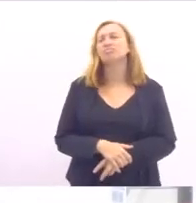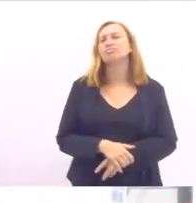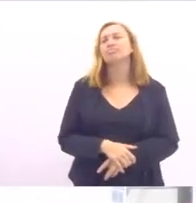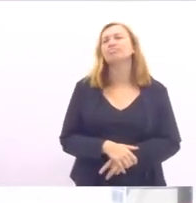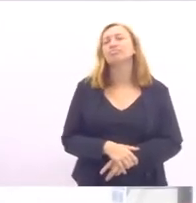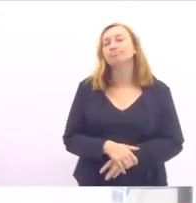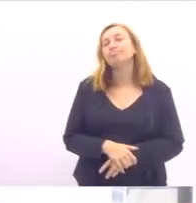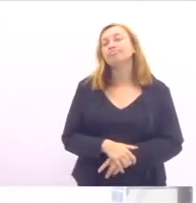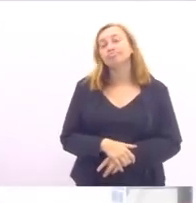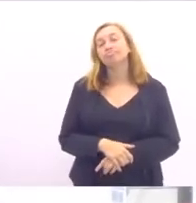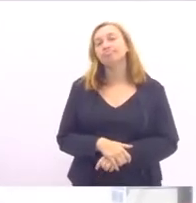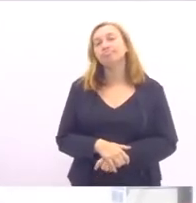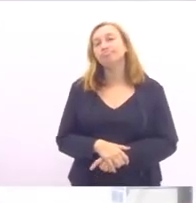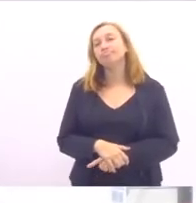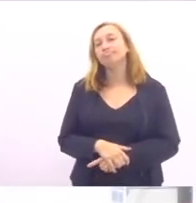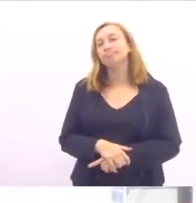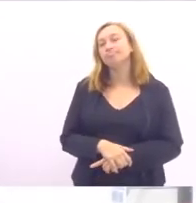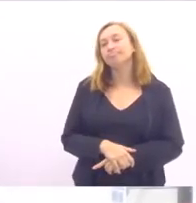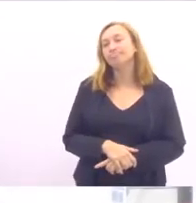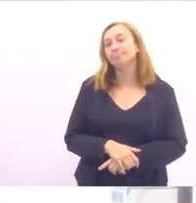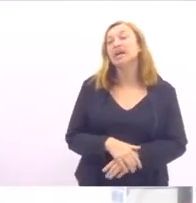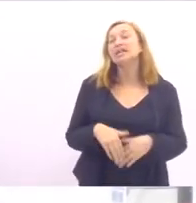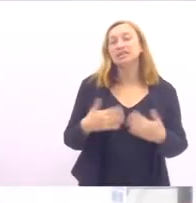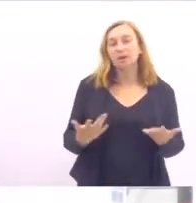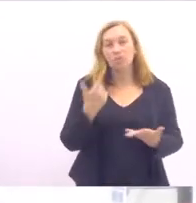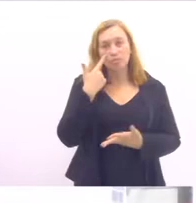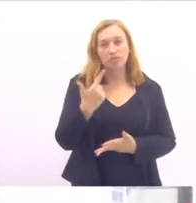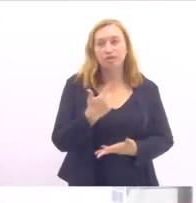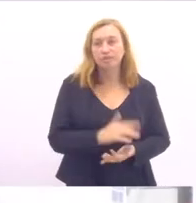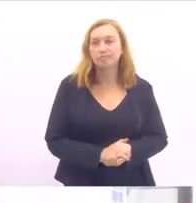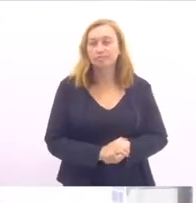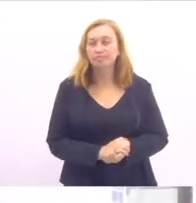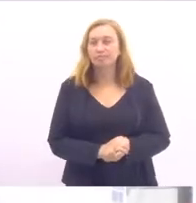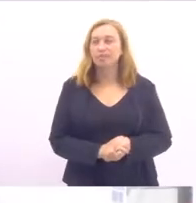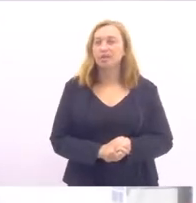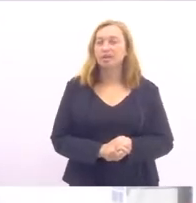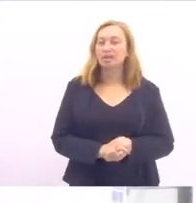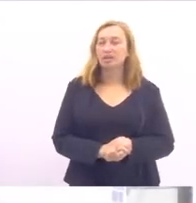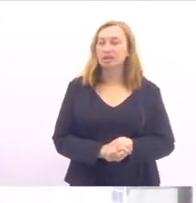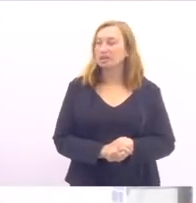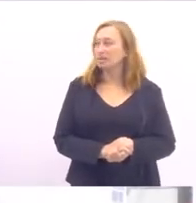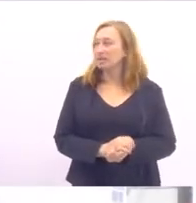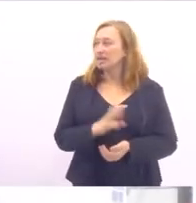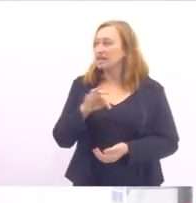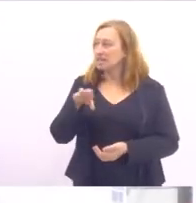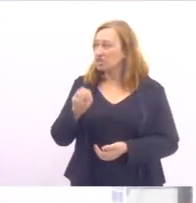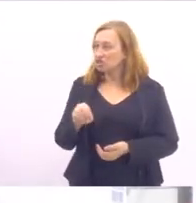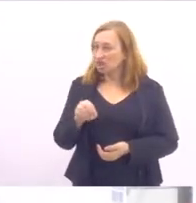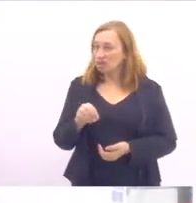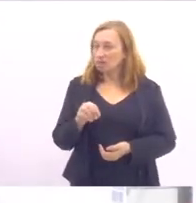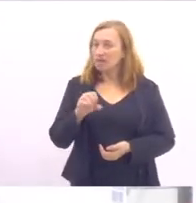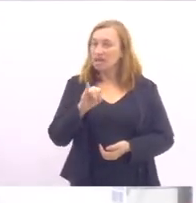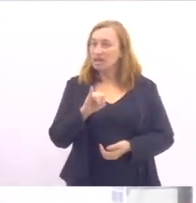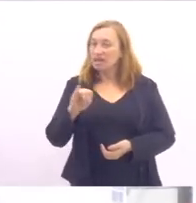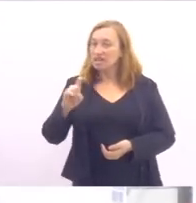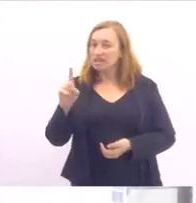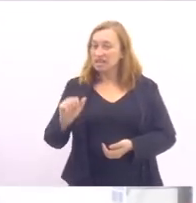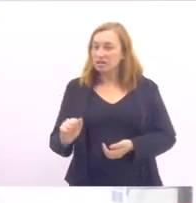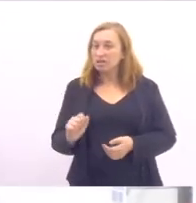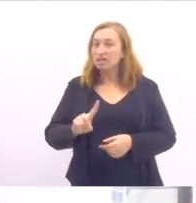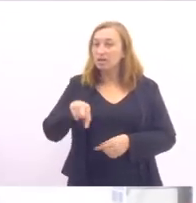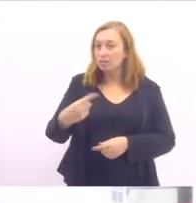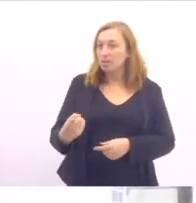Essa está causando. Então, muito bem. Então, vamos lá. Fala Santiago, Isilda e logo em